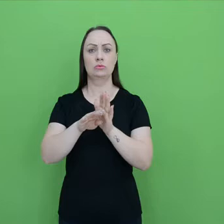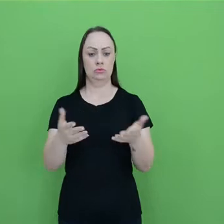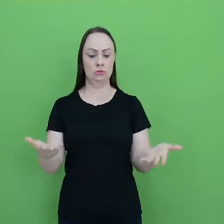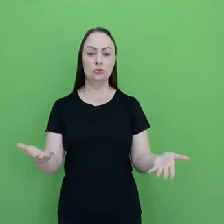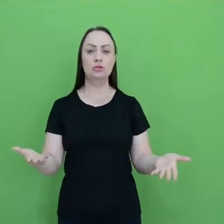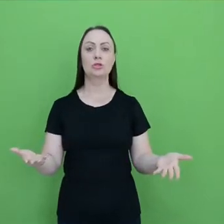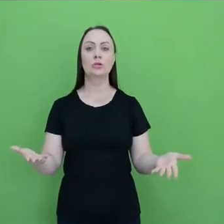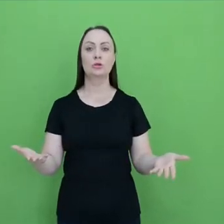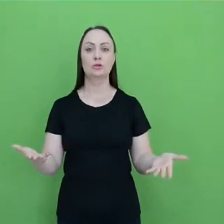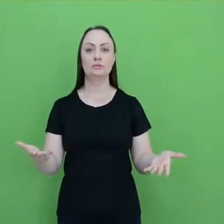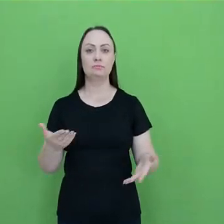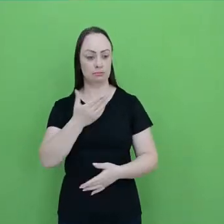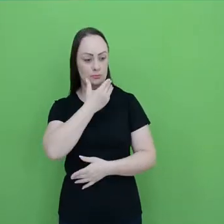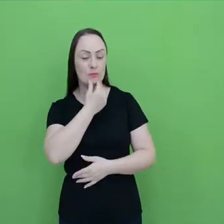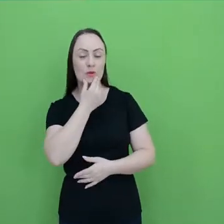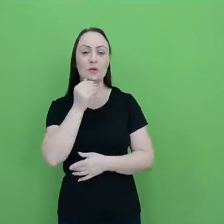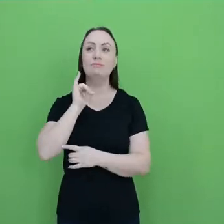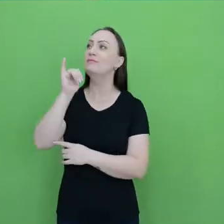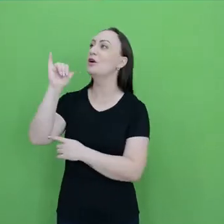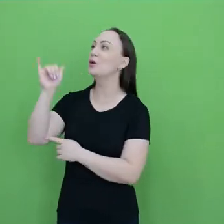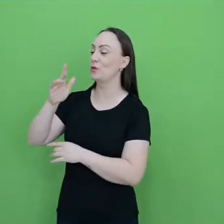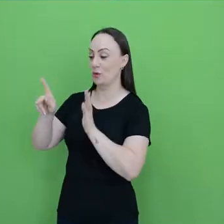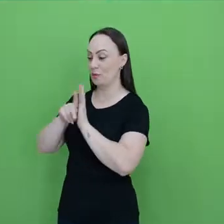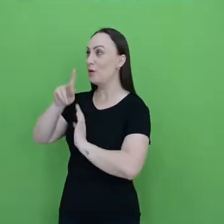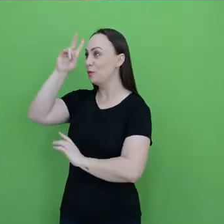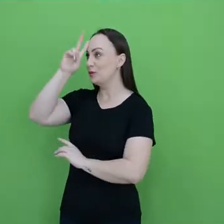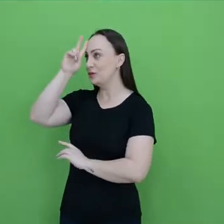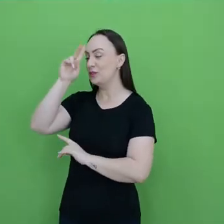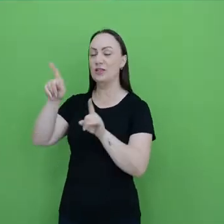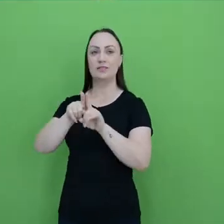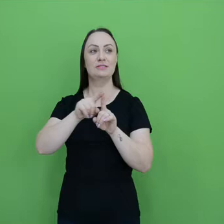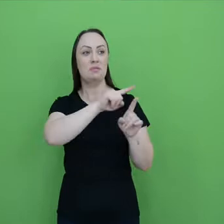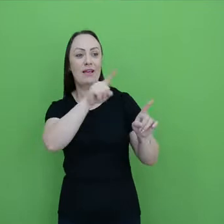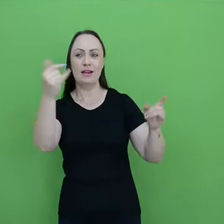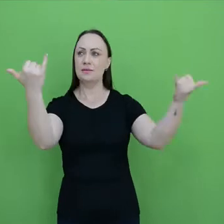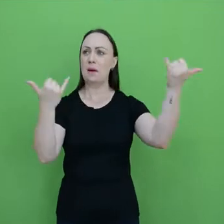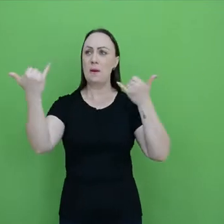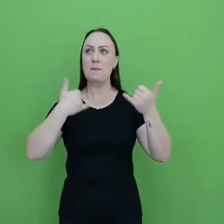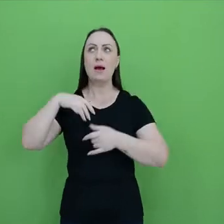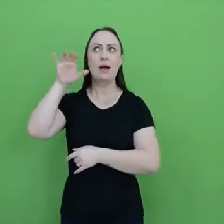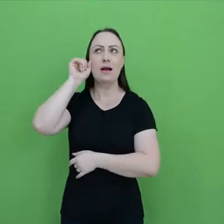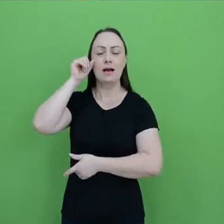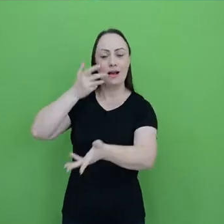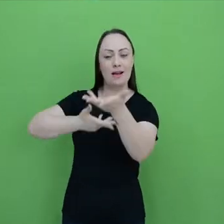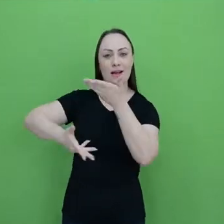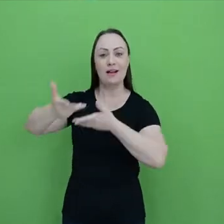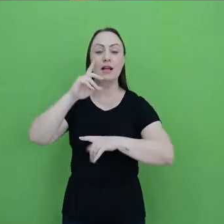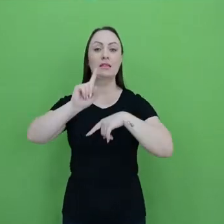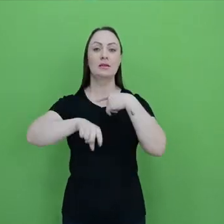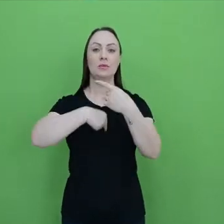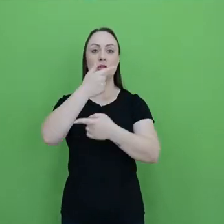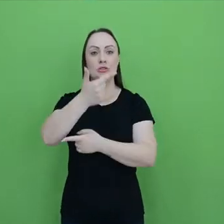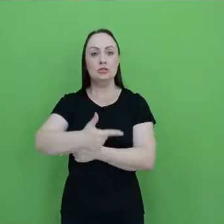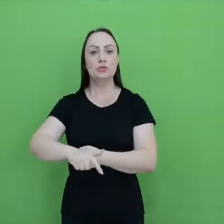vindo. O rapaz contou a sua história e ouviu a história deles. Quando a noite